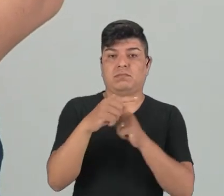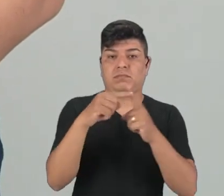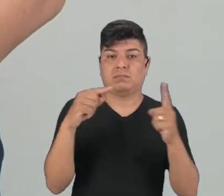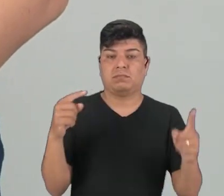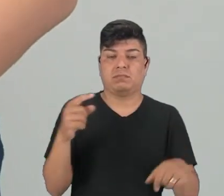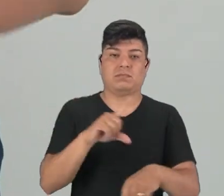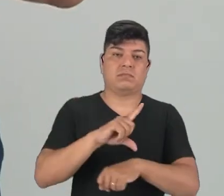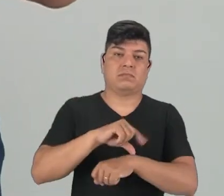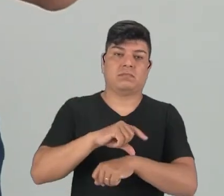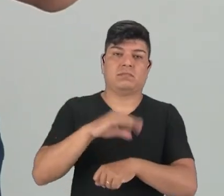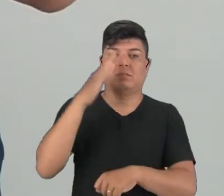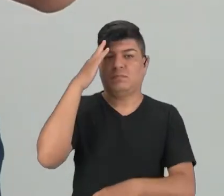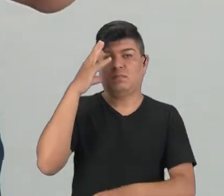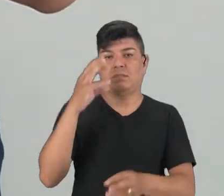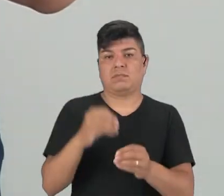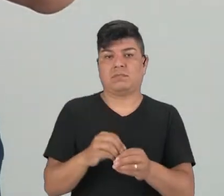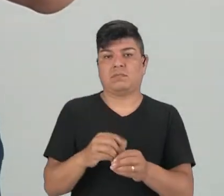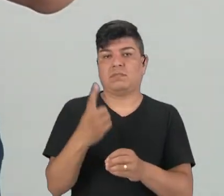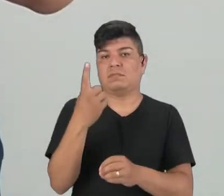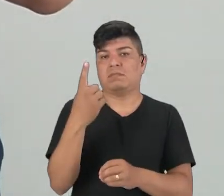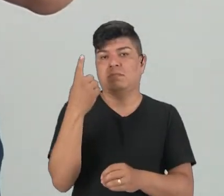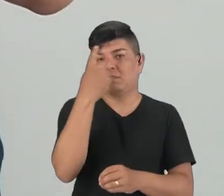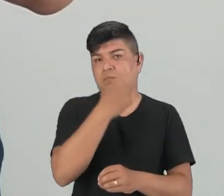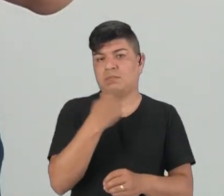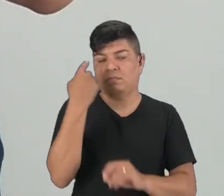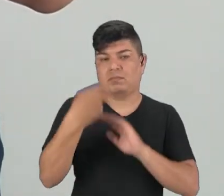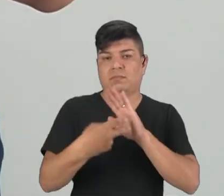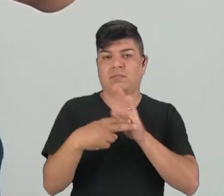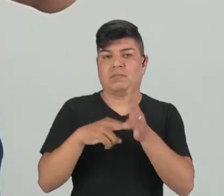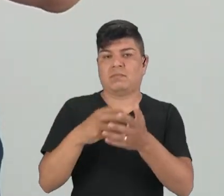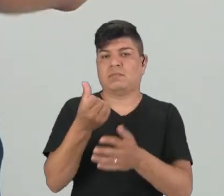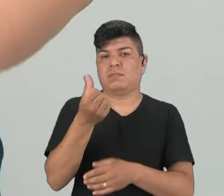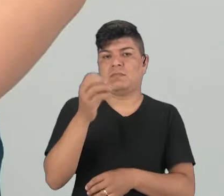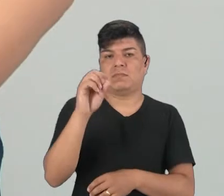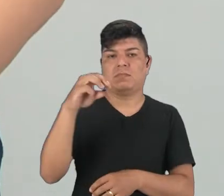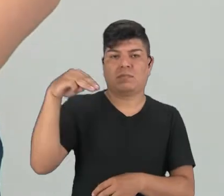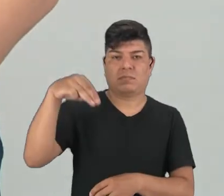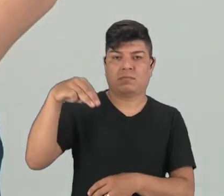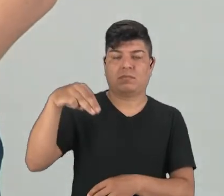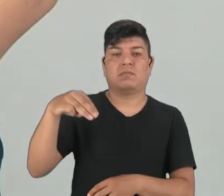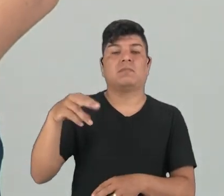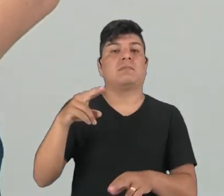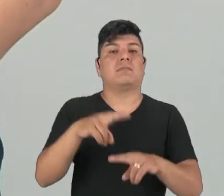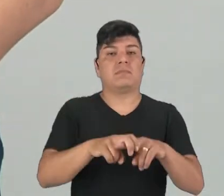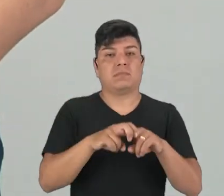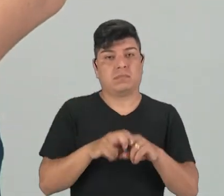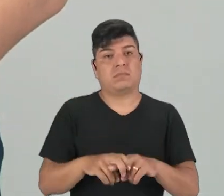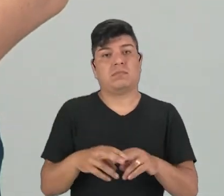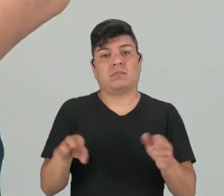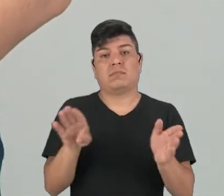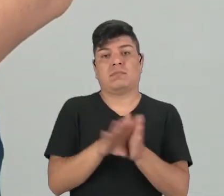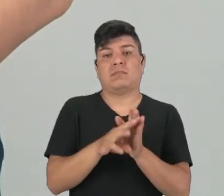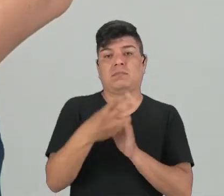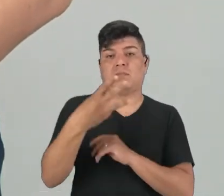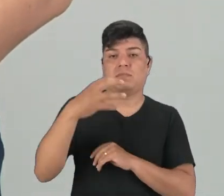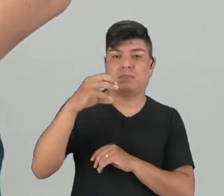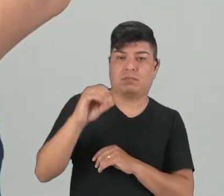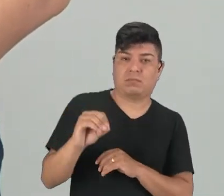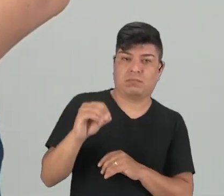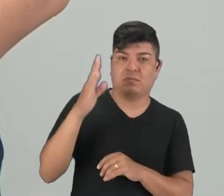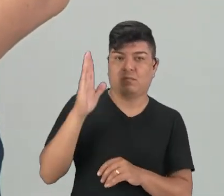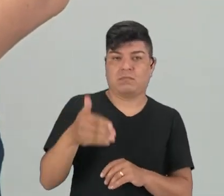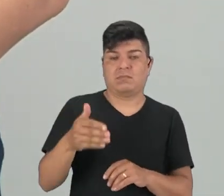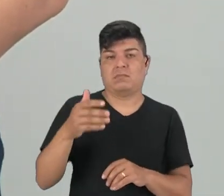da hora. Nós sabemos que uma hora ela equivale a 60 minutos, certinho? Então, quando chega aqui, a gente diz que está